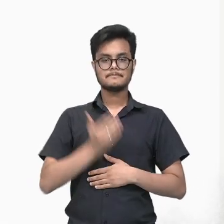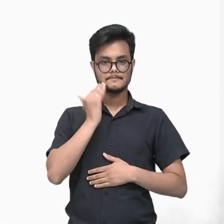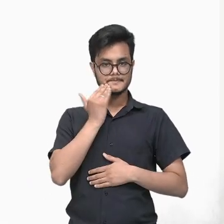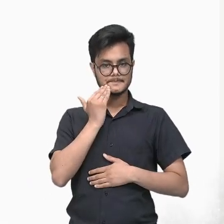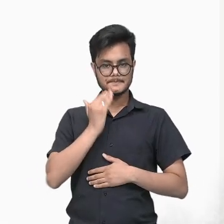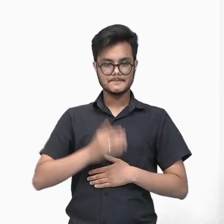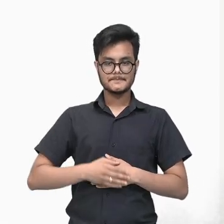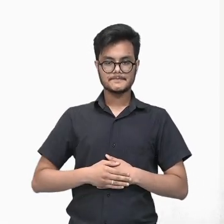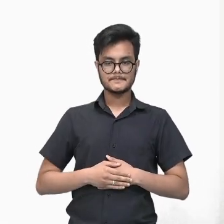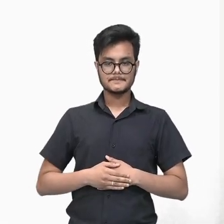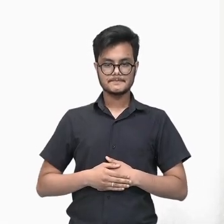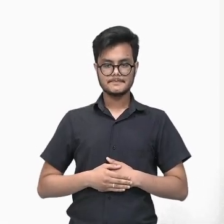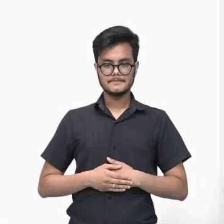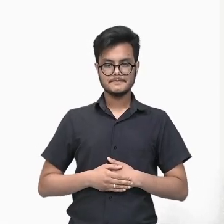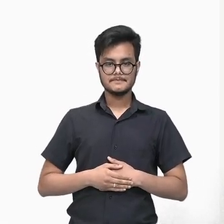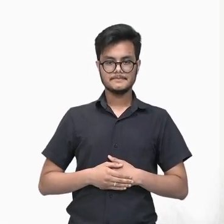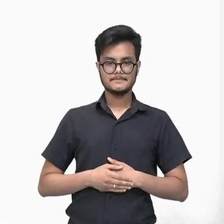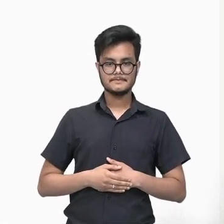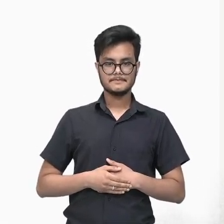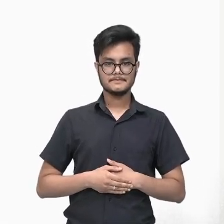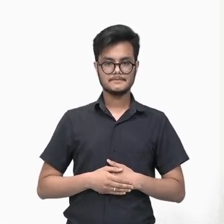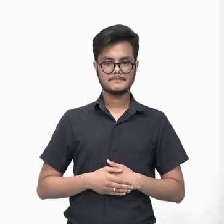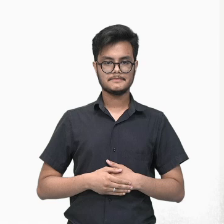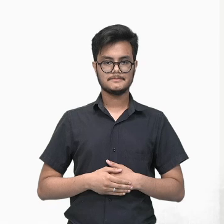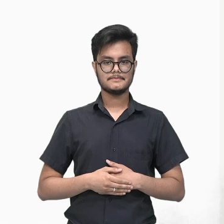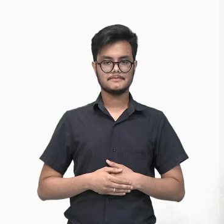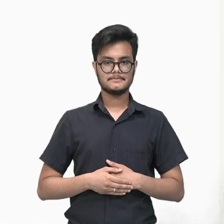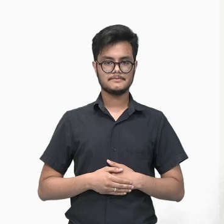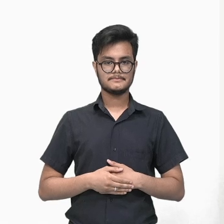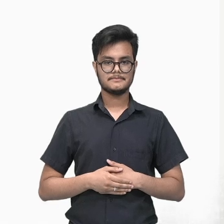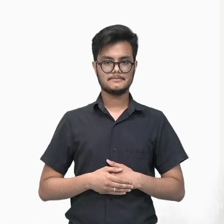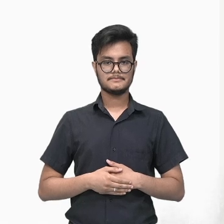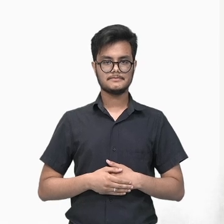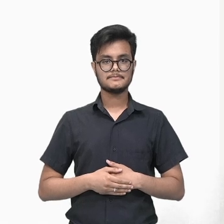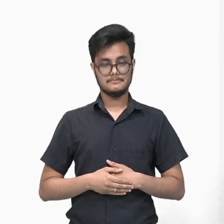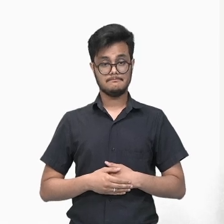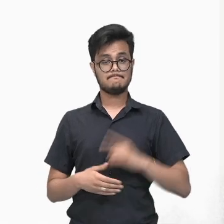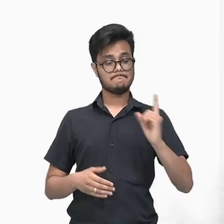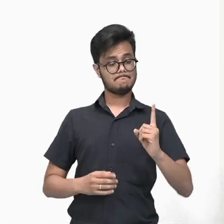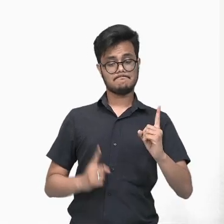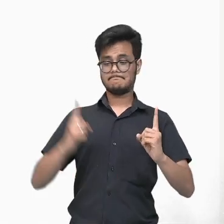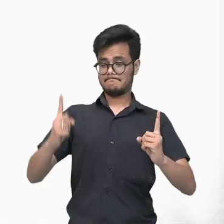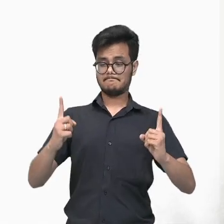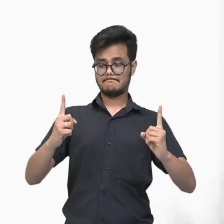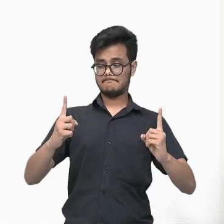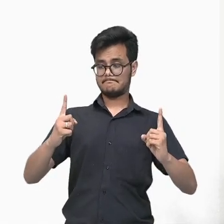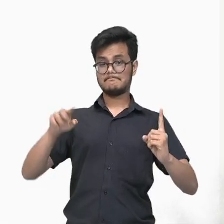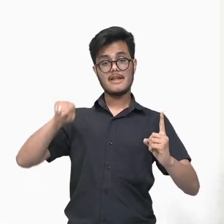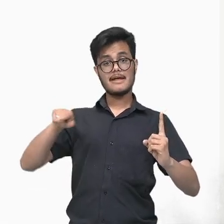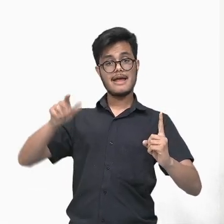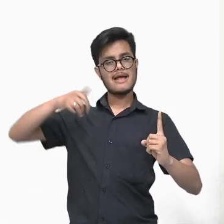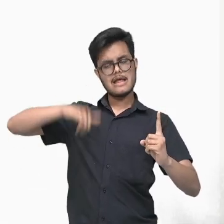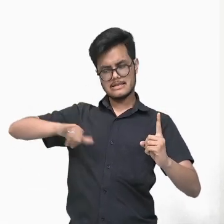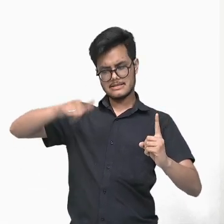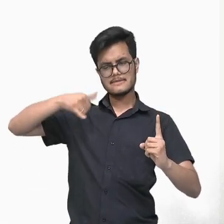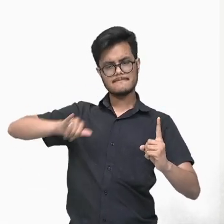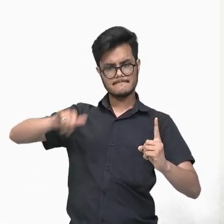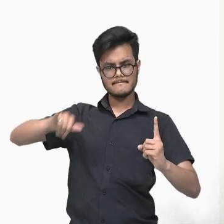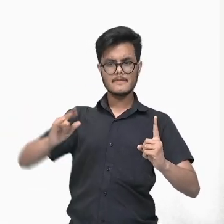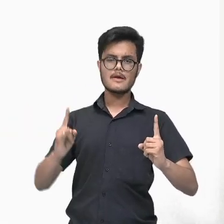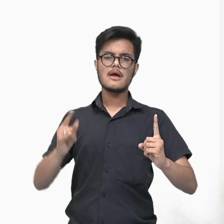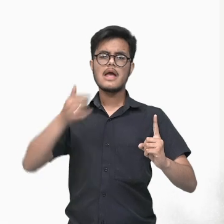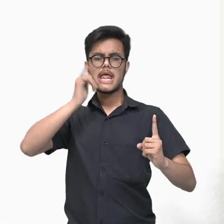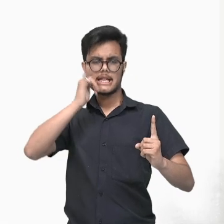corpos. O antes. Temos aqui as condições iniciais. Dois corpos condutores